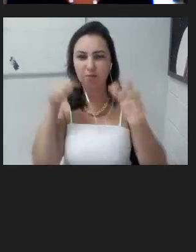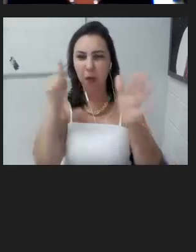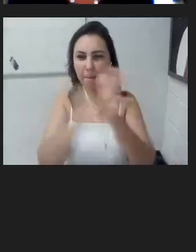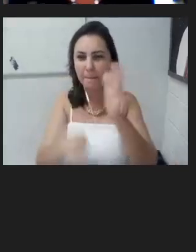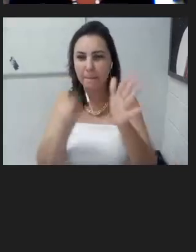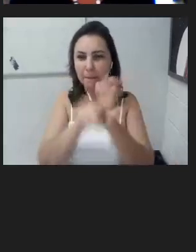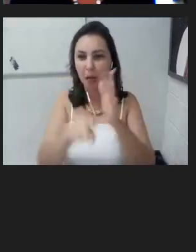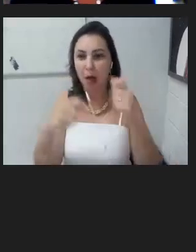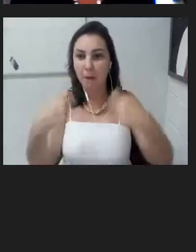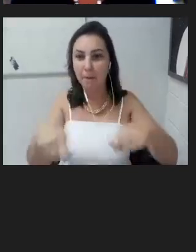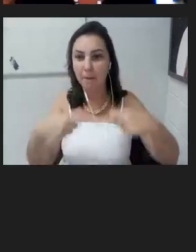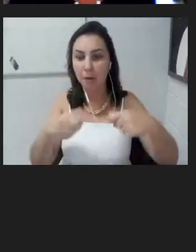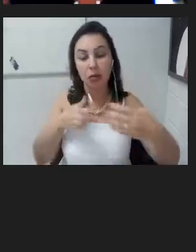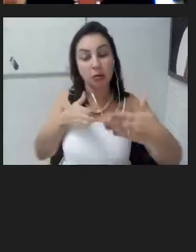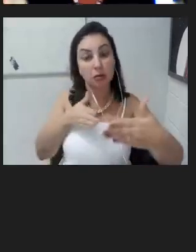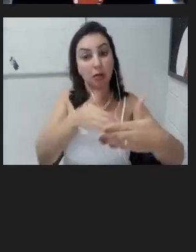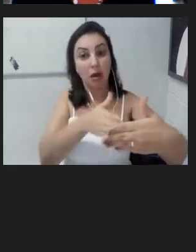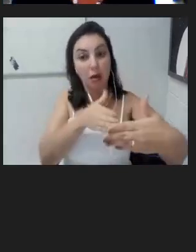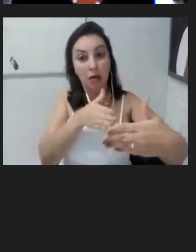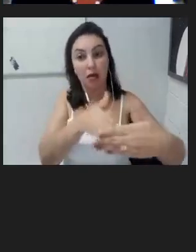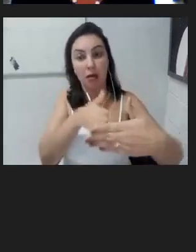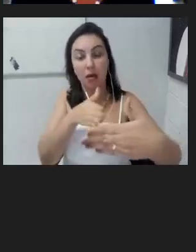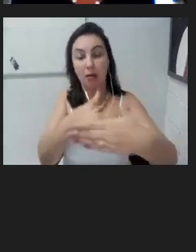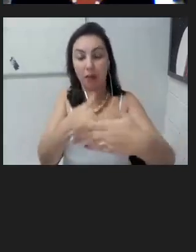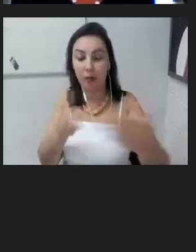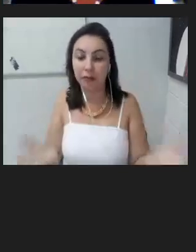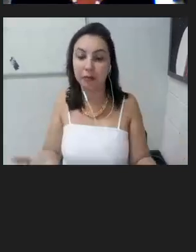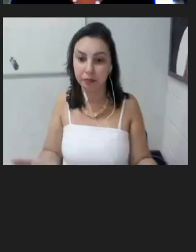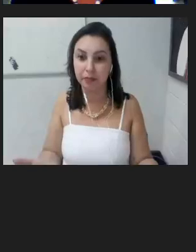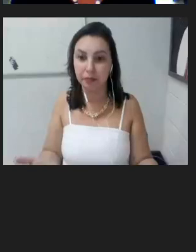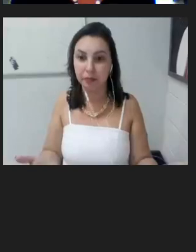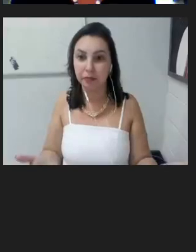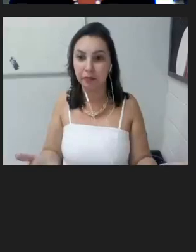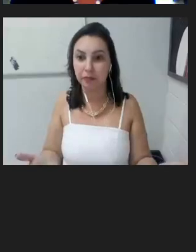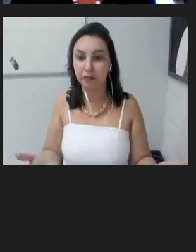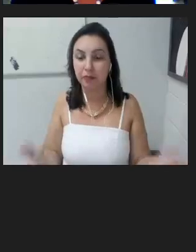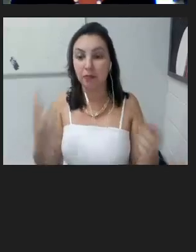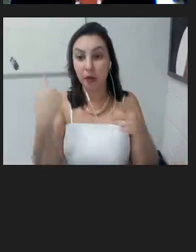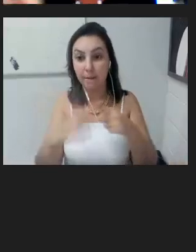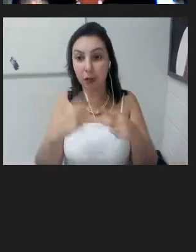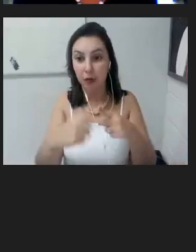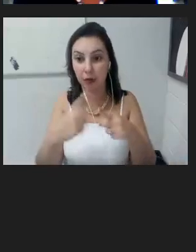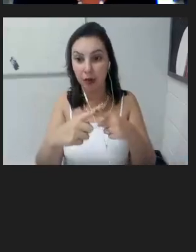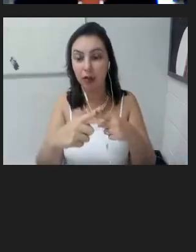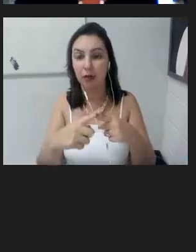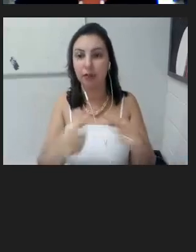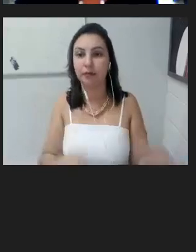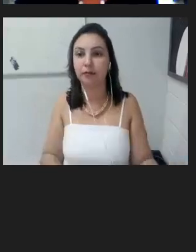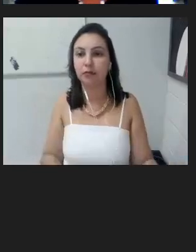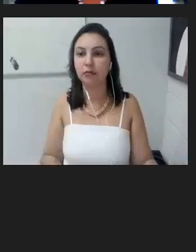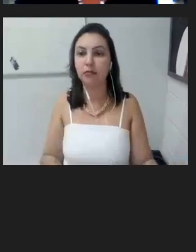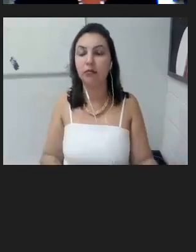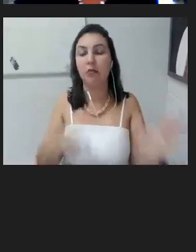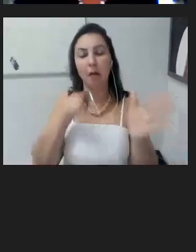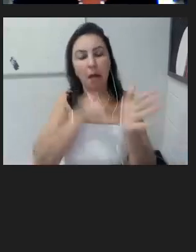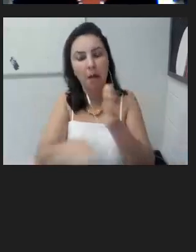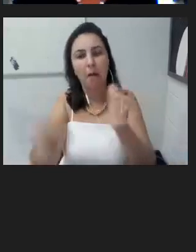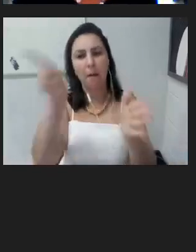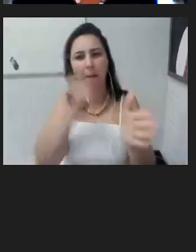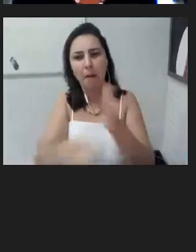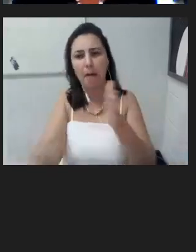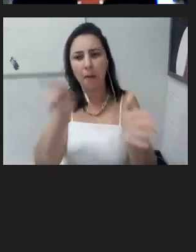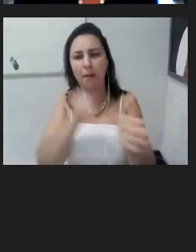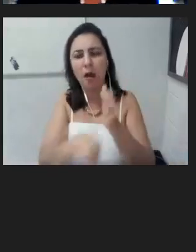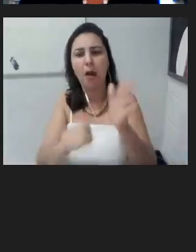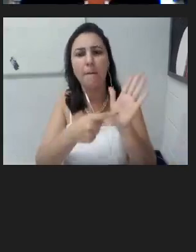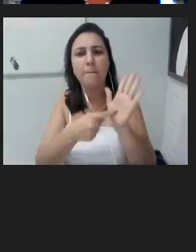ser até um determinado ponto. Por quê? Muito questionamento está mostrando